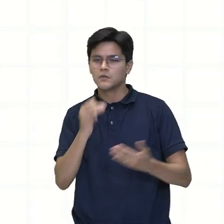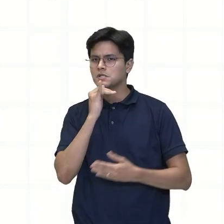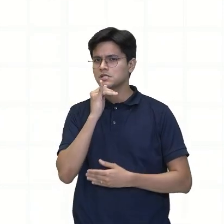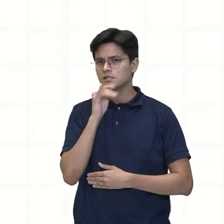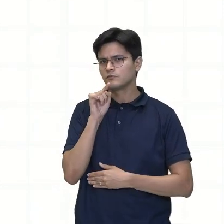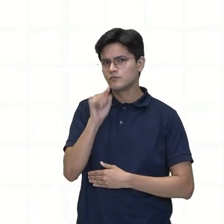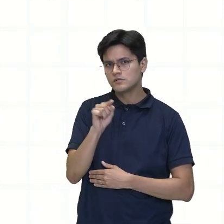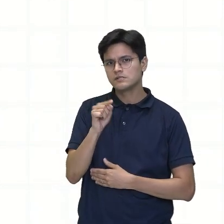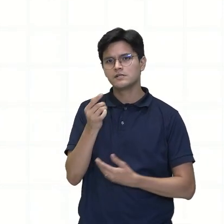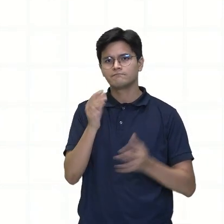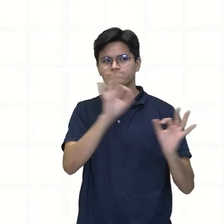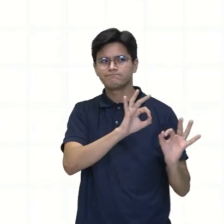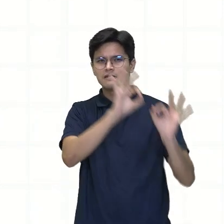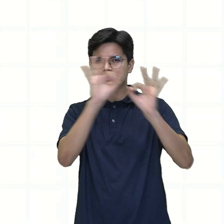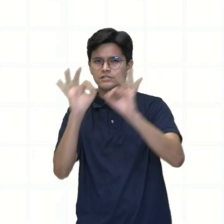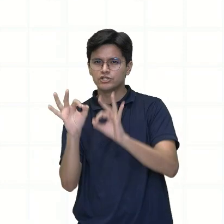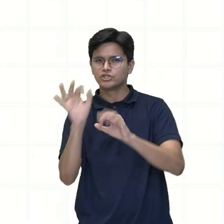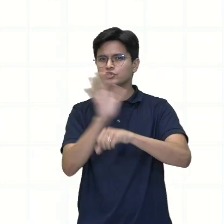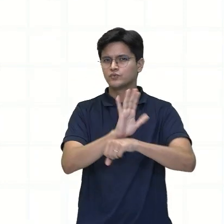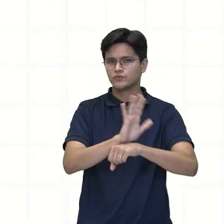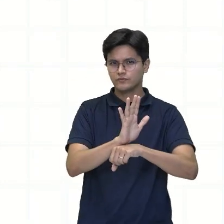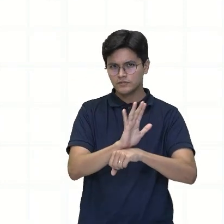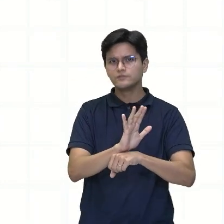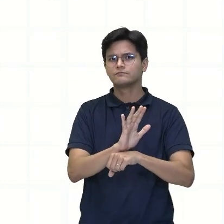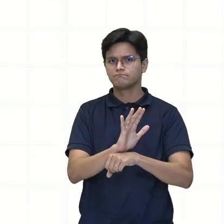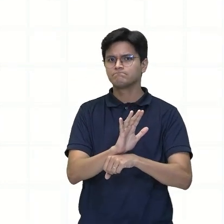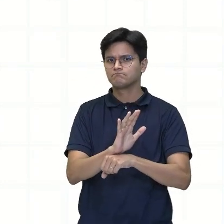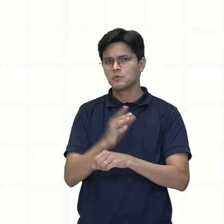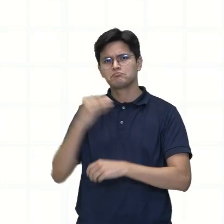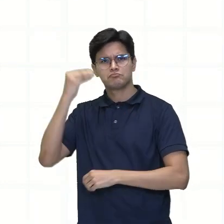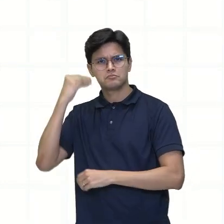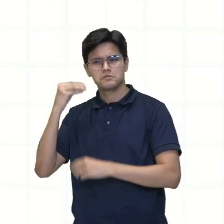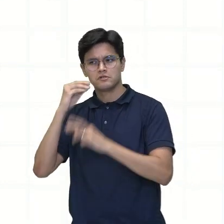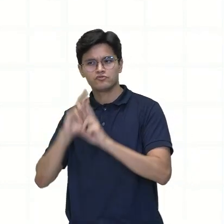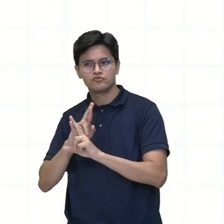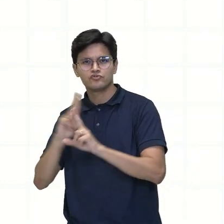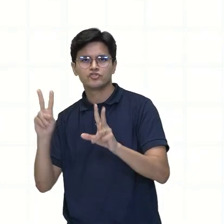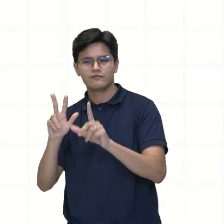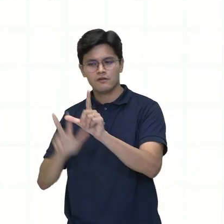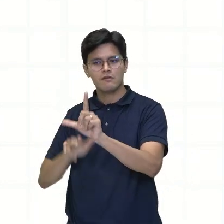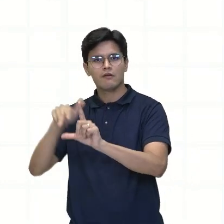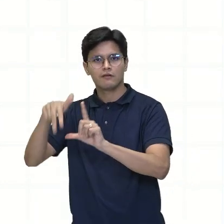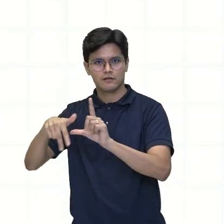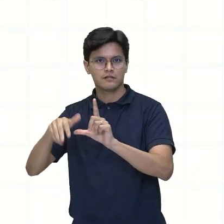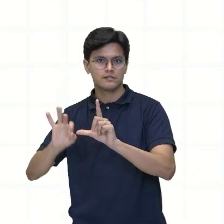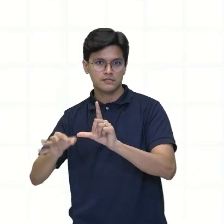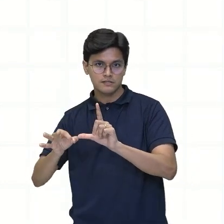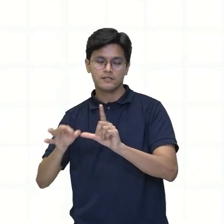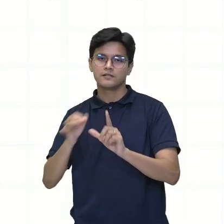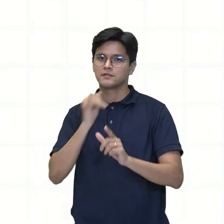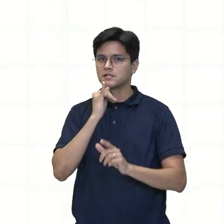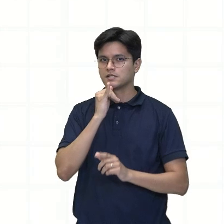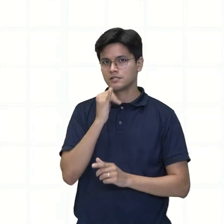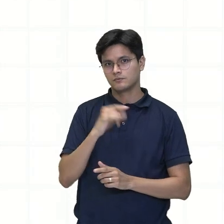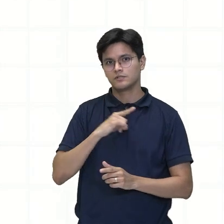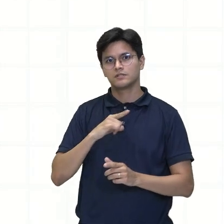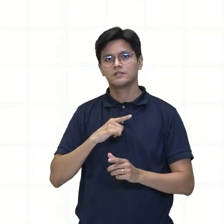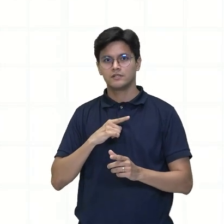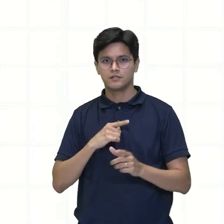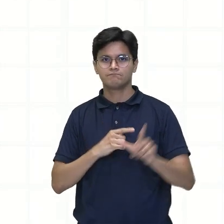certo? Com exceção de quê? De games, né? Ele dá exemplo de alguns jogos, como